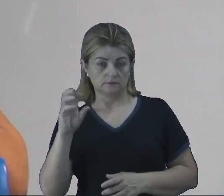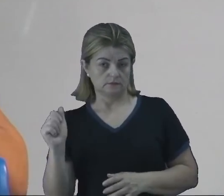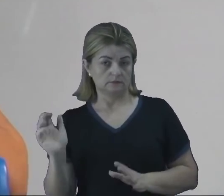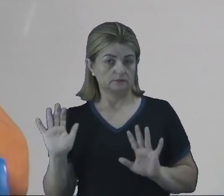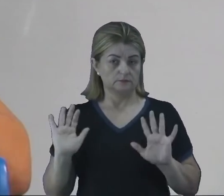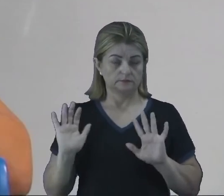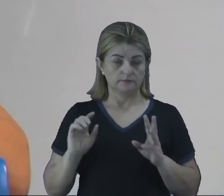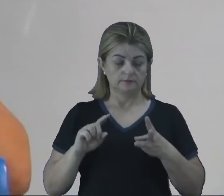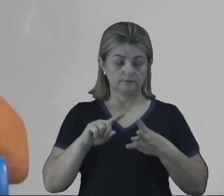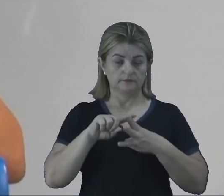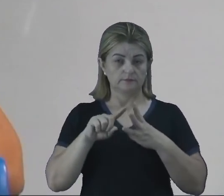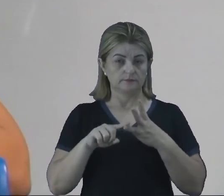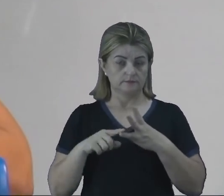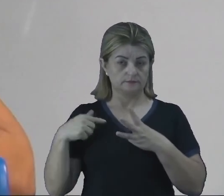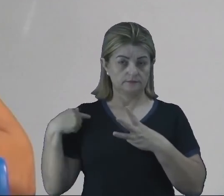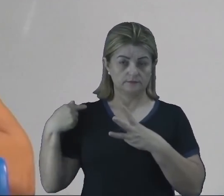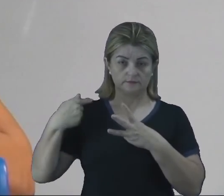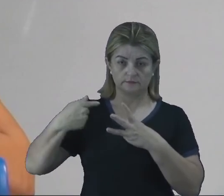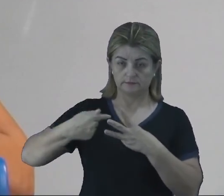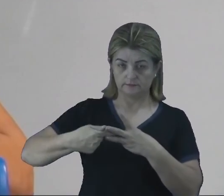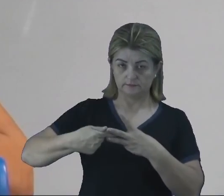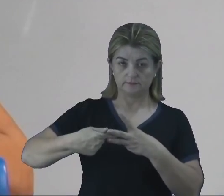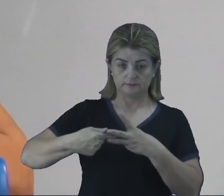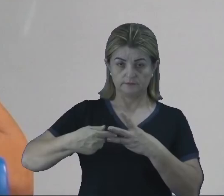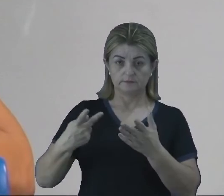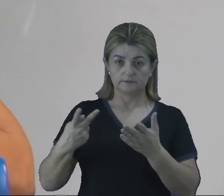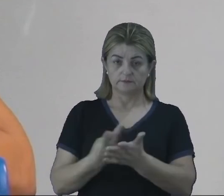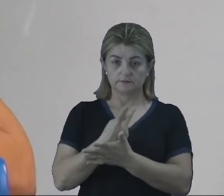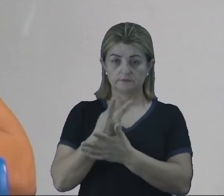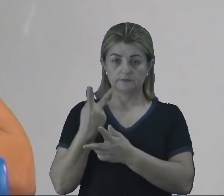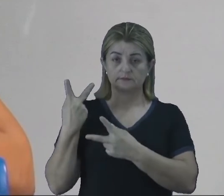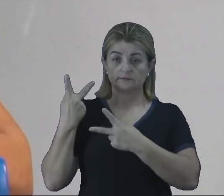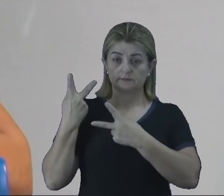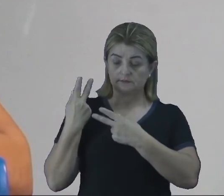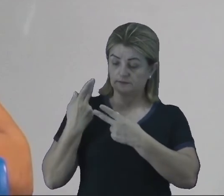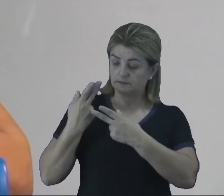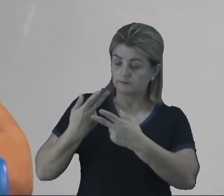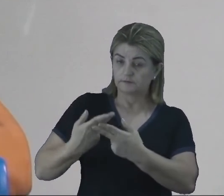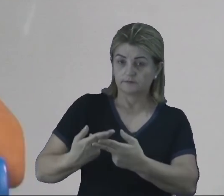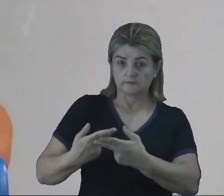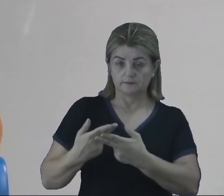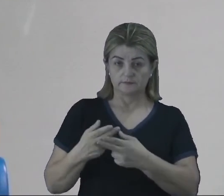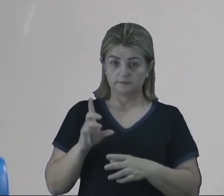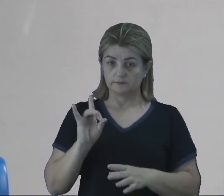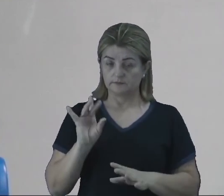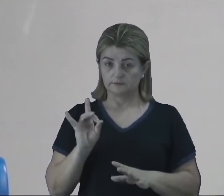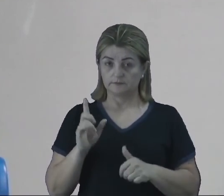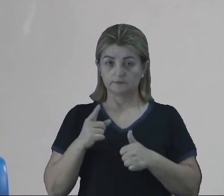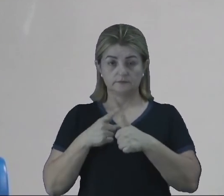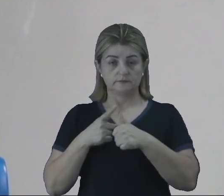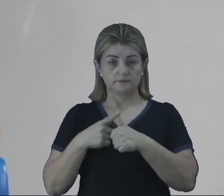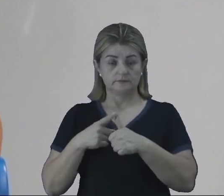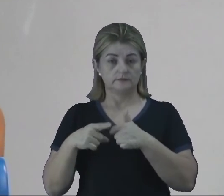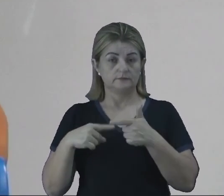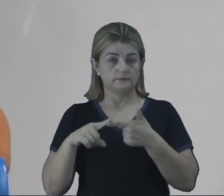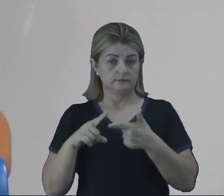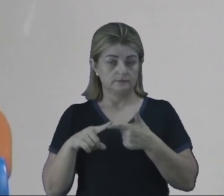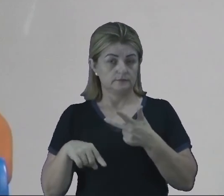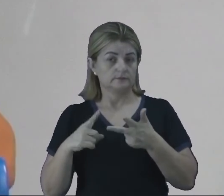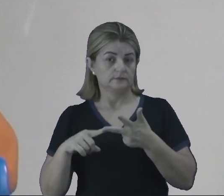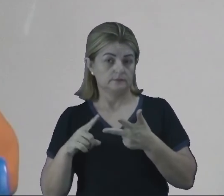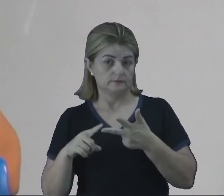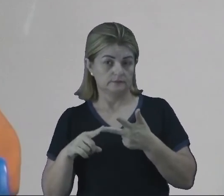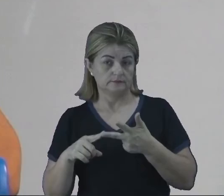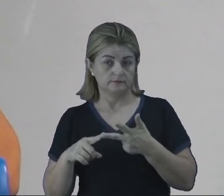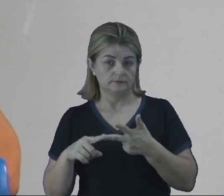achar. Olha um texto aqui do Castro Alves. Senhor Deus dos desgraçados, dizei-me